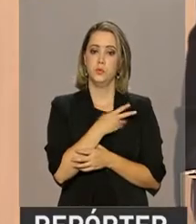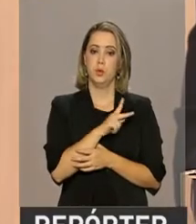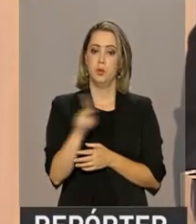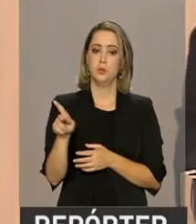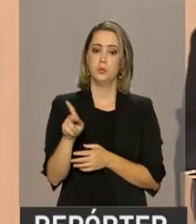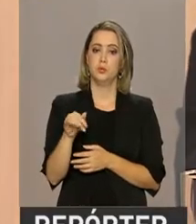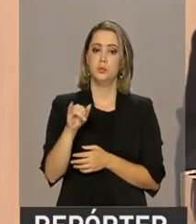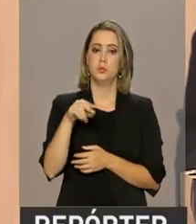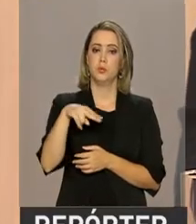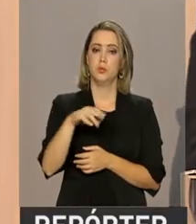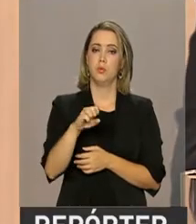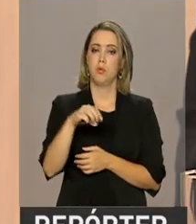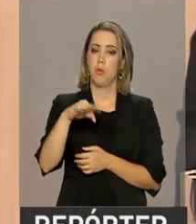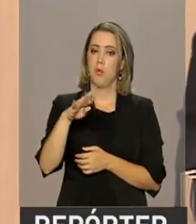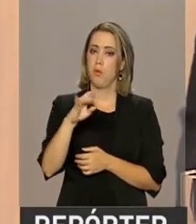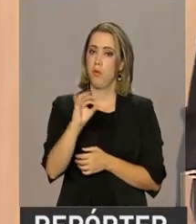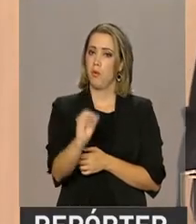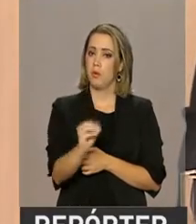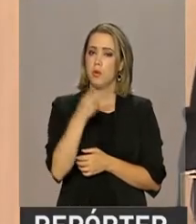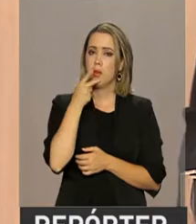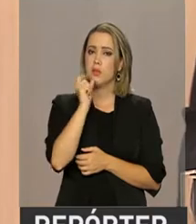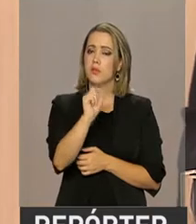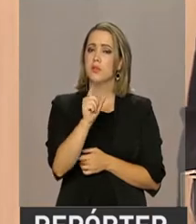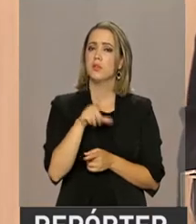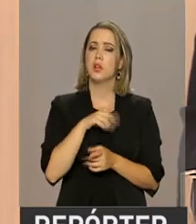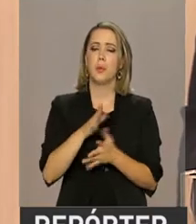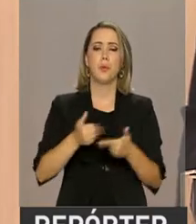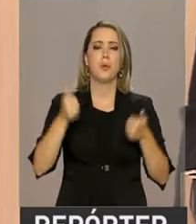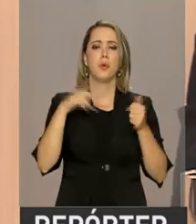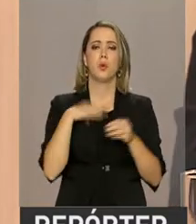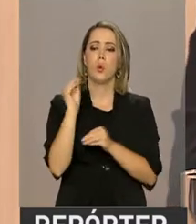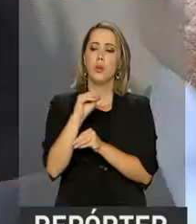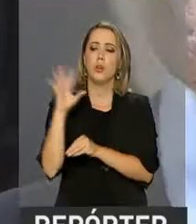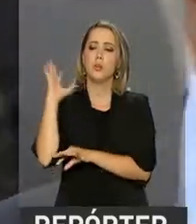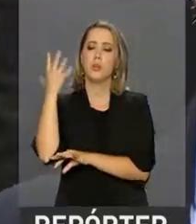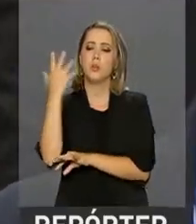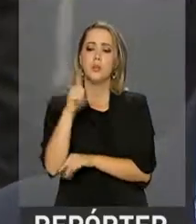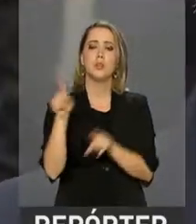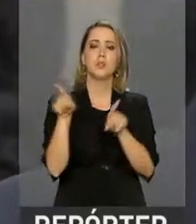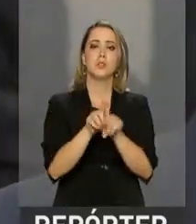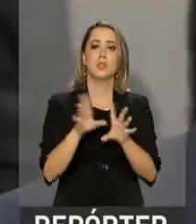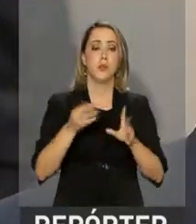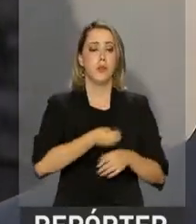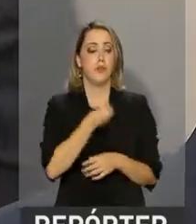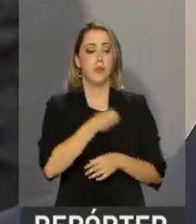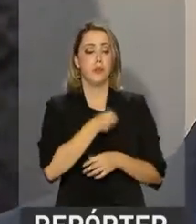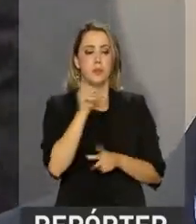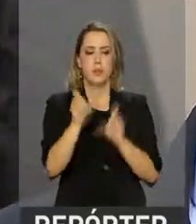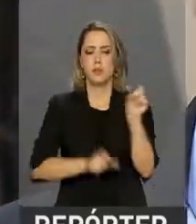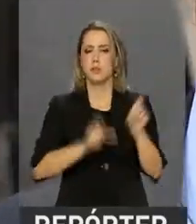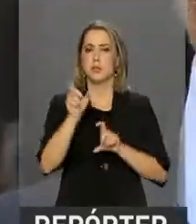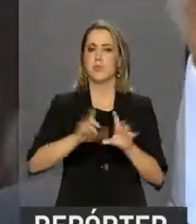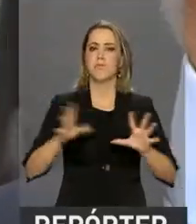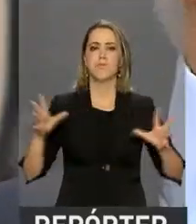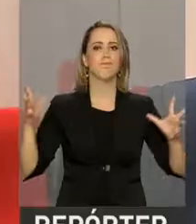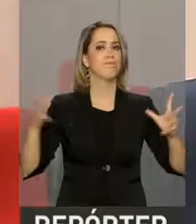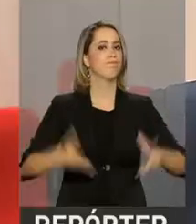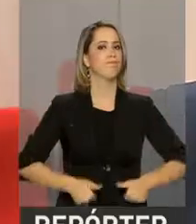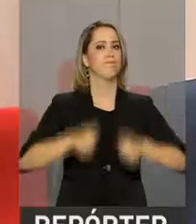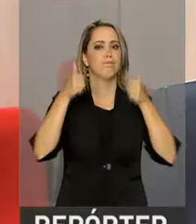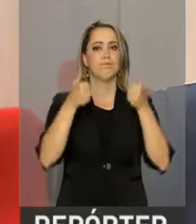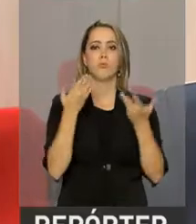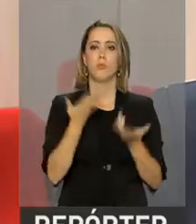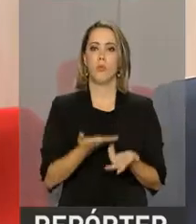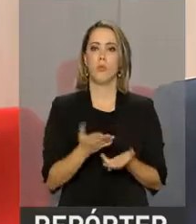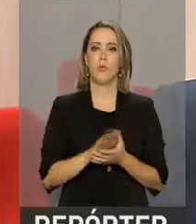explica ainda que os benefícios do programa vão muito além da preservação do meio ambiente à qualidade de vida das pessoas é o maior ganho é o